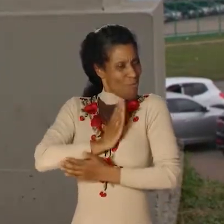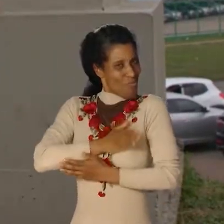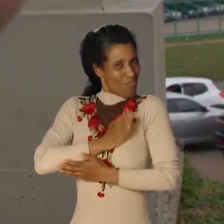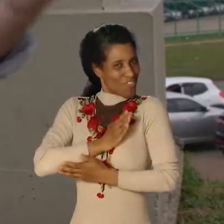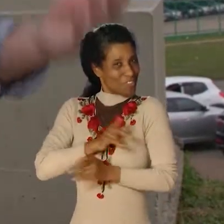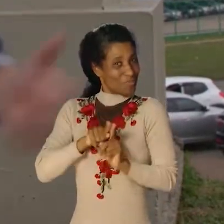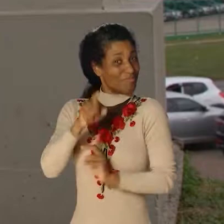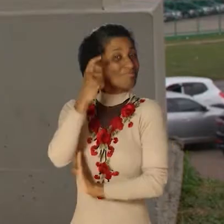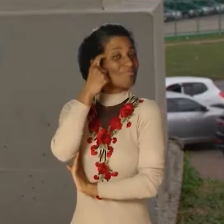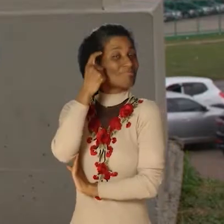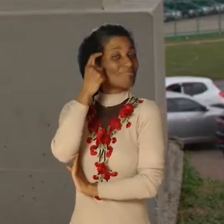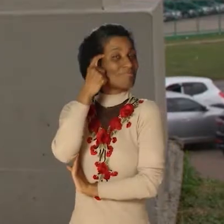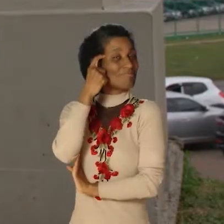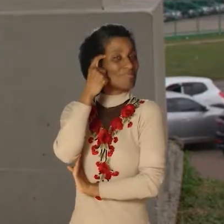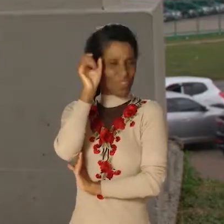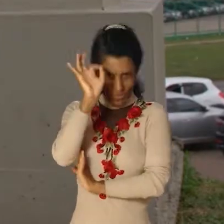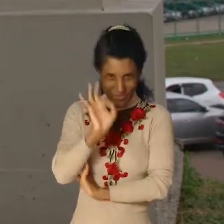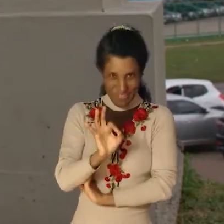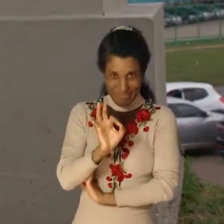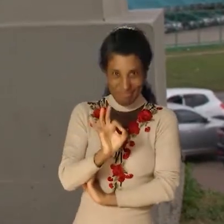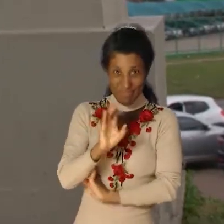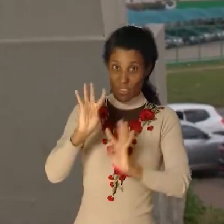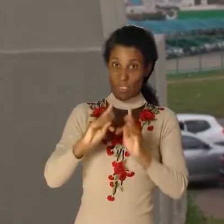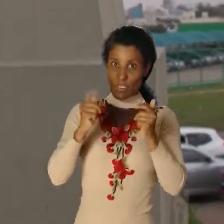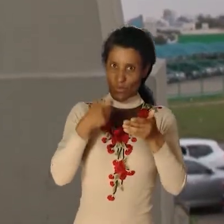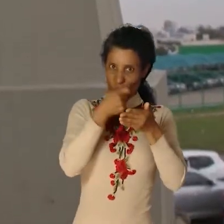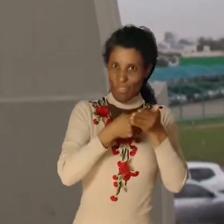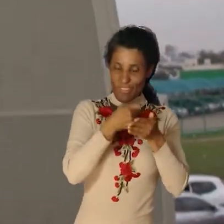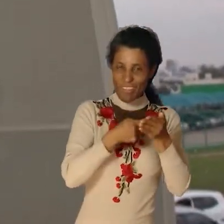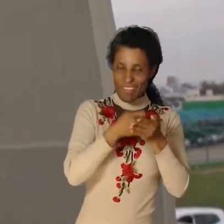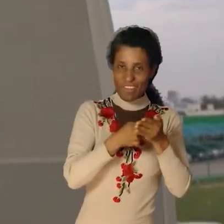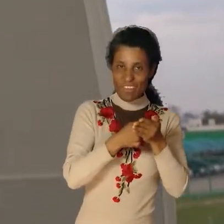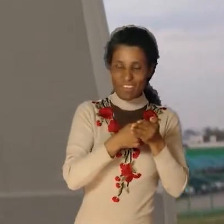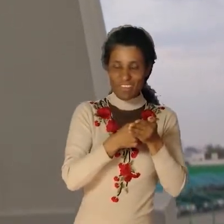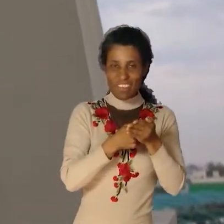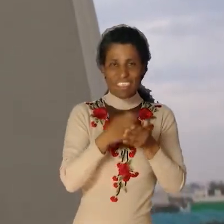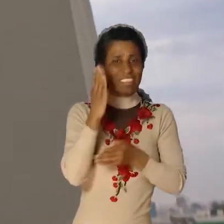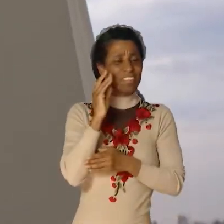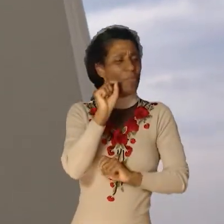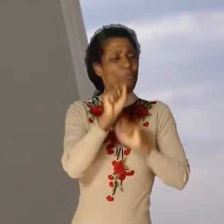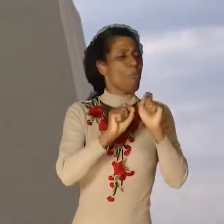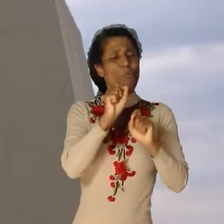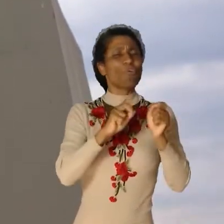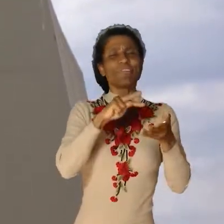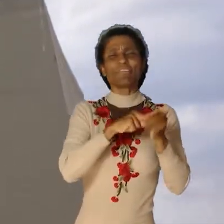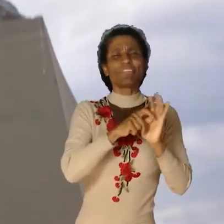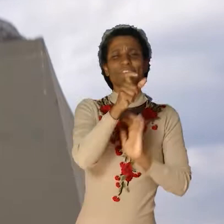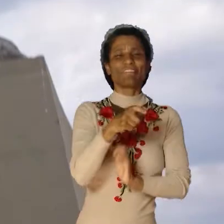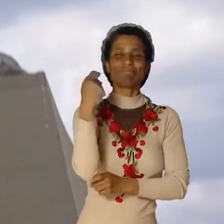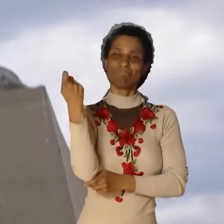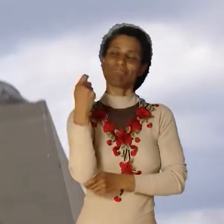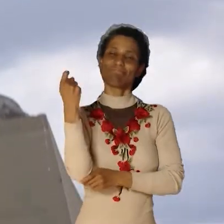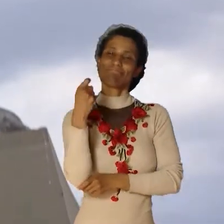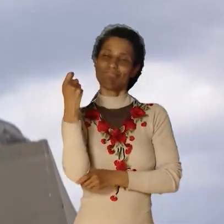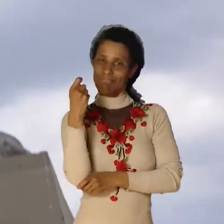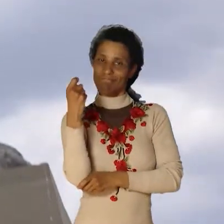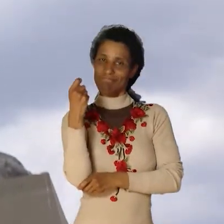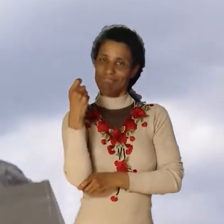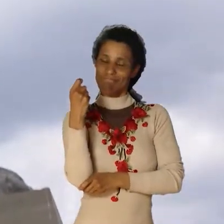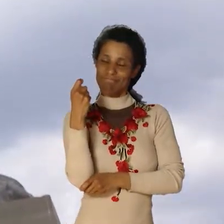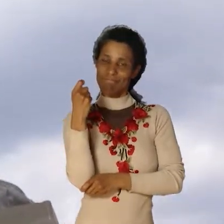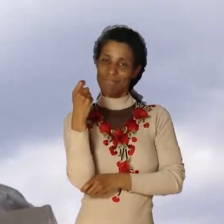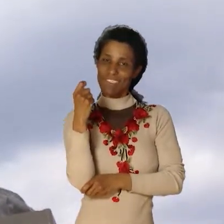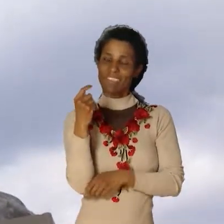no coração e na mente. O certo é que toda tentativa de definir o que é o gaúcho acaba